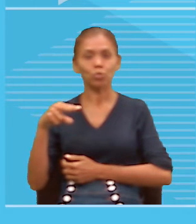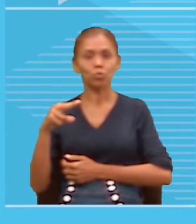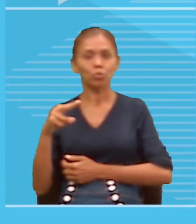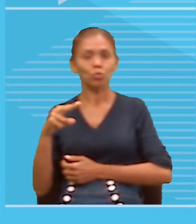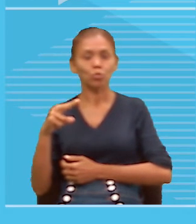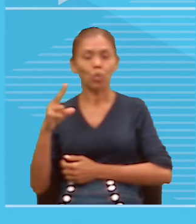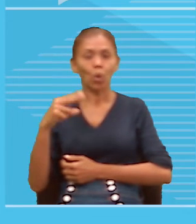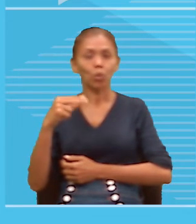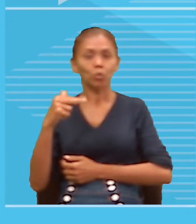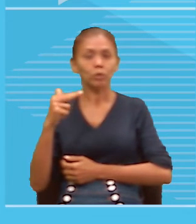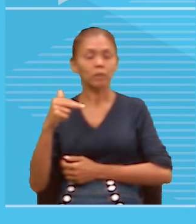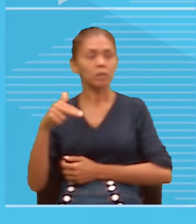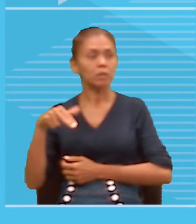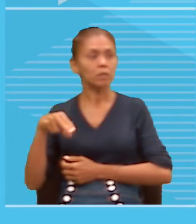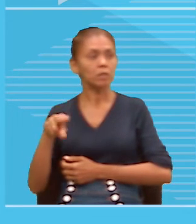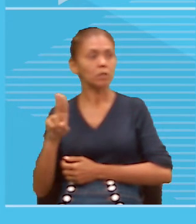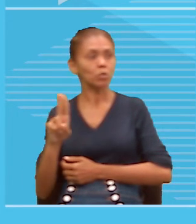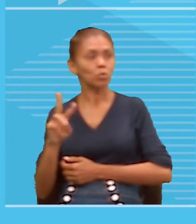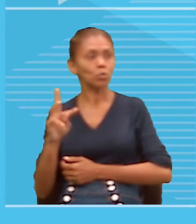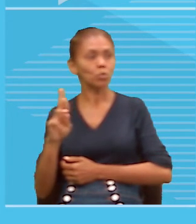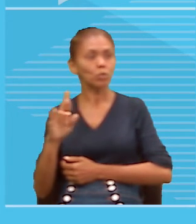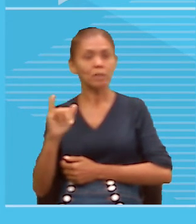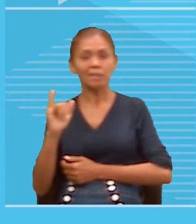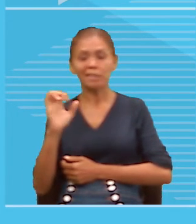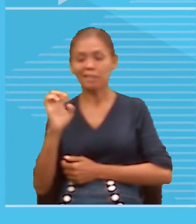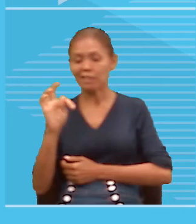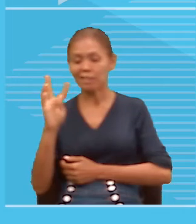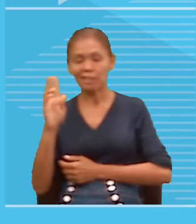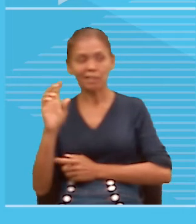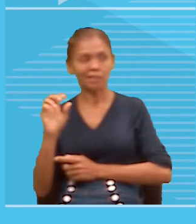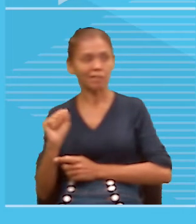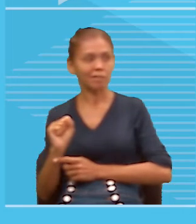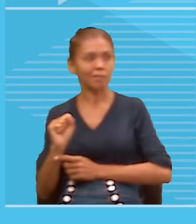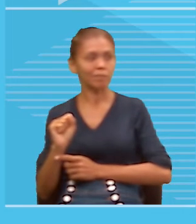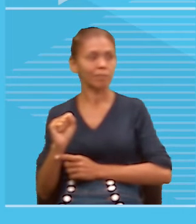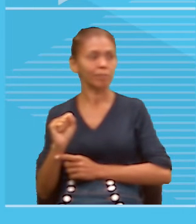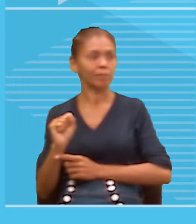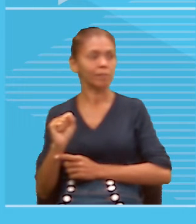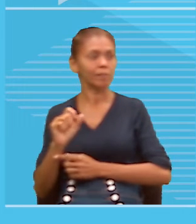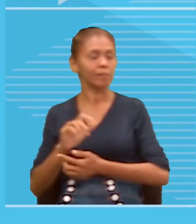até porque a casca né desses ovos ela é porosa